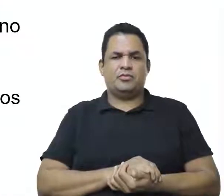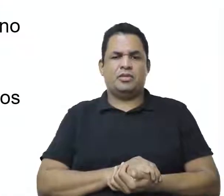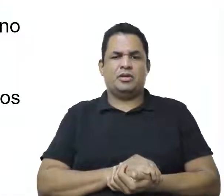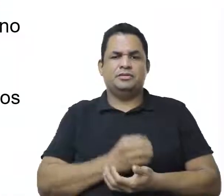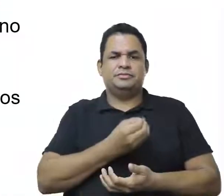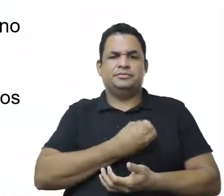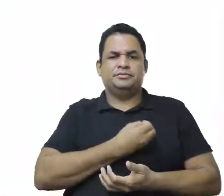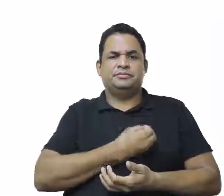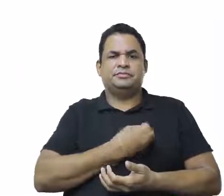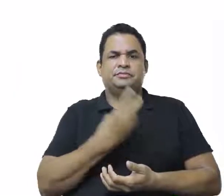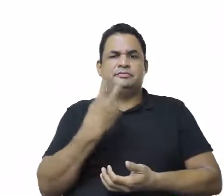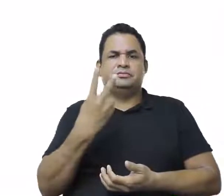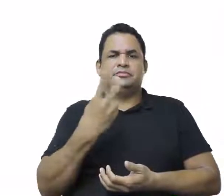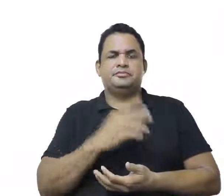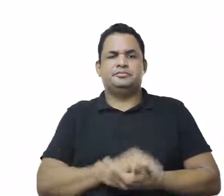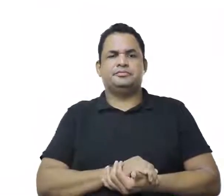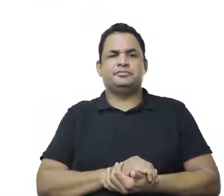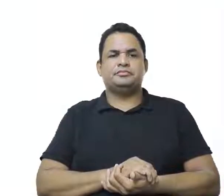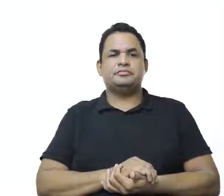Questão de número 2.